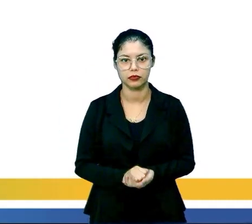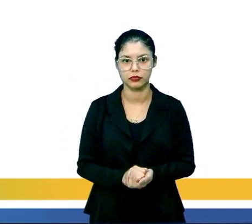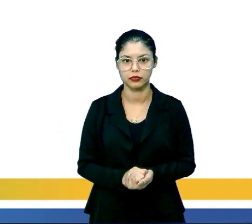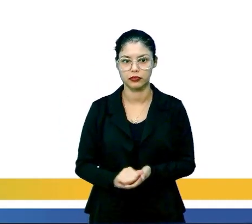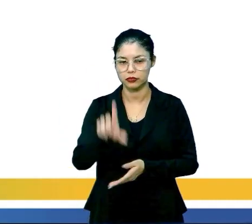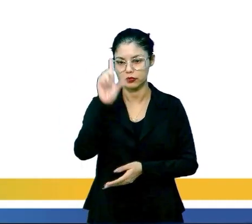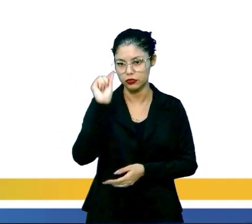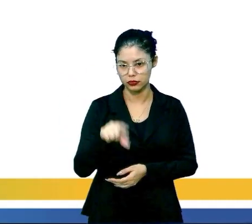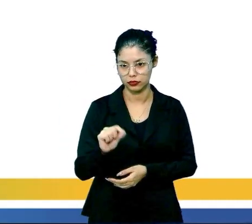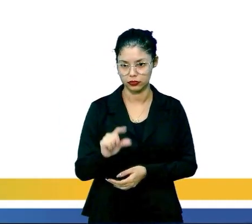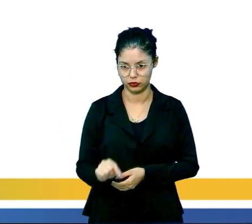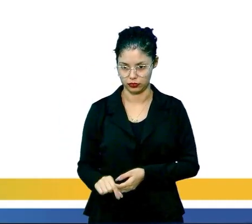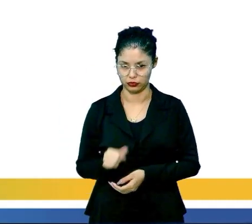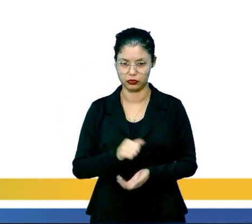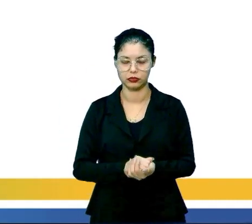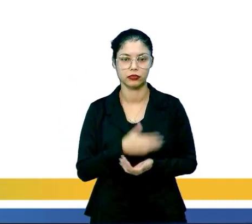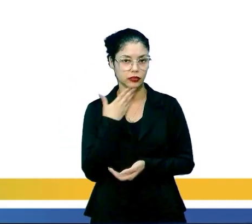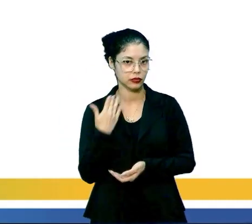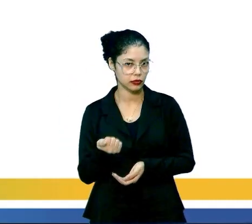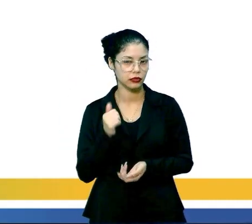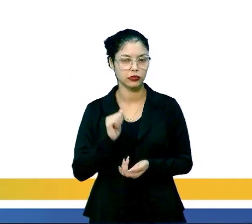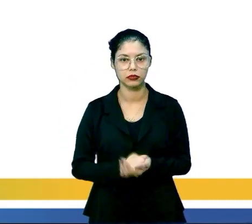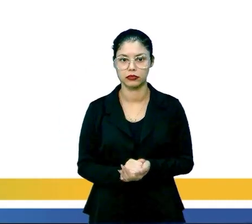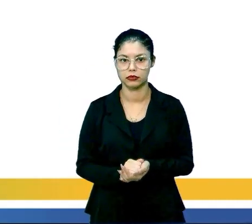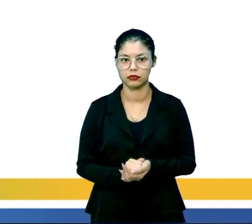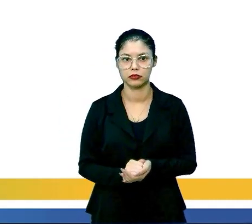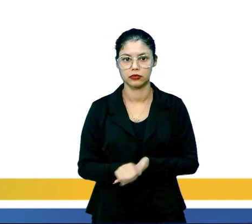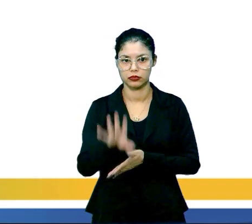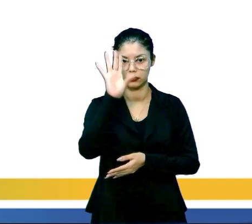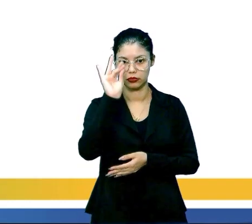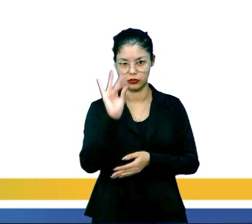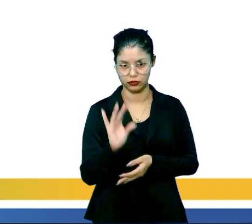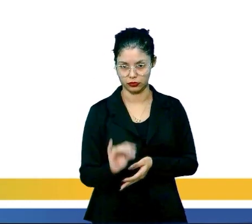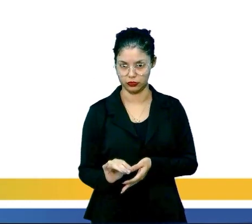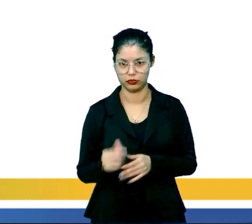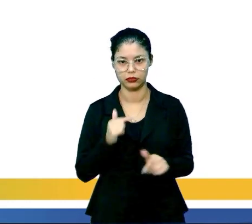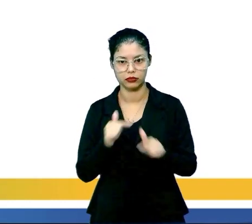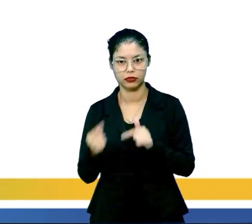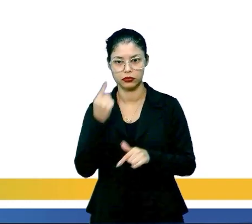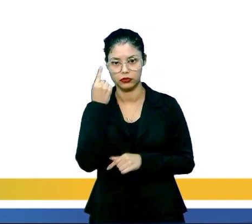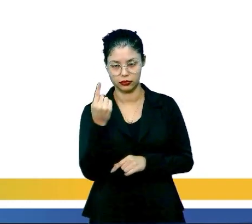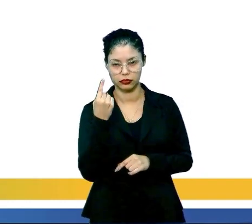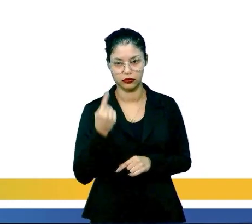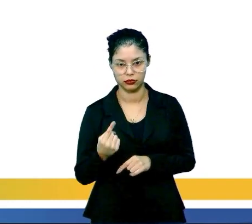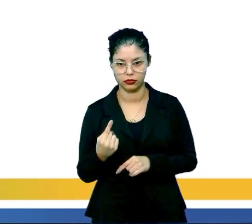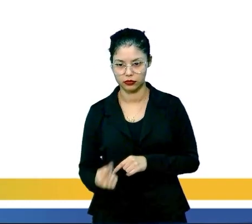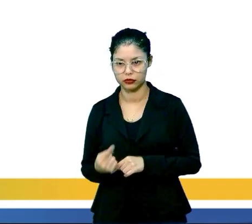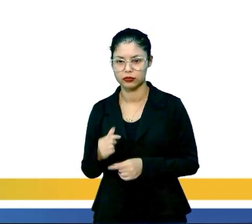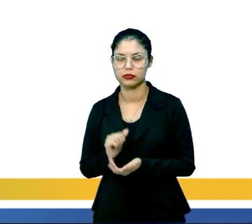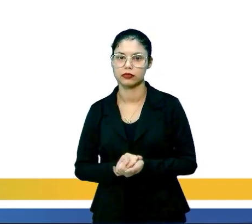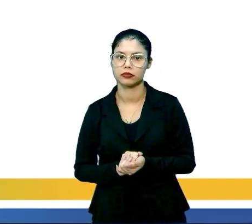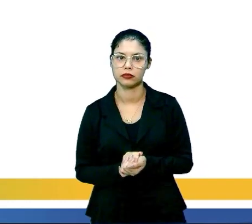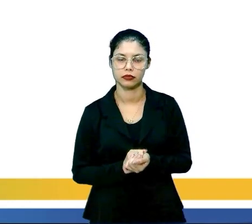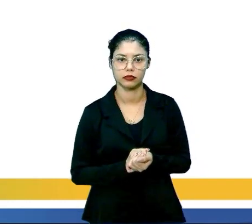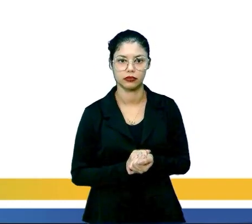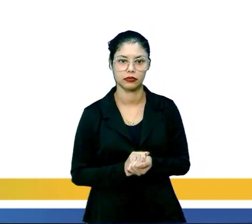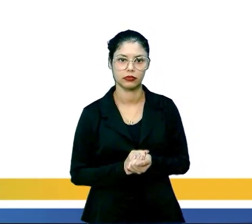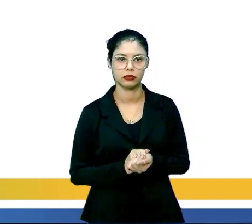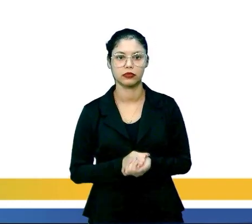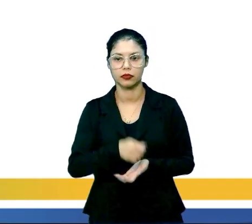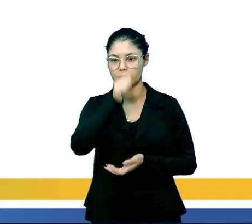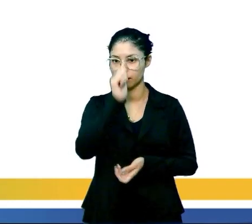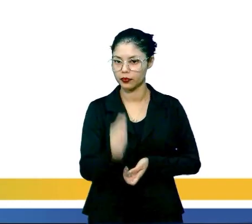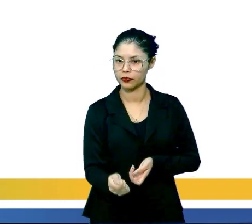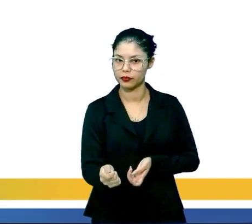os que eu selecionei, que eu achei mais interessante, e a cada aula nós iremos trabalhá-los um a um. Nós temos o argumento